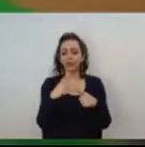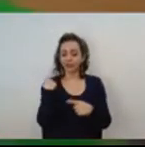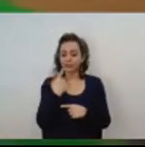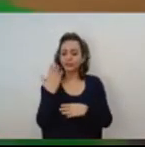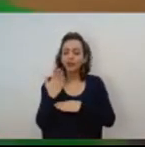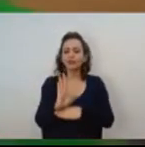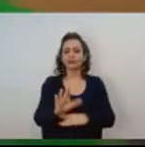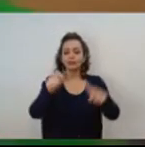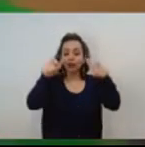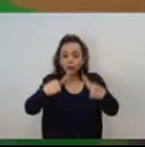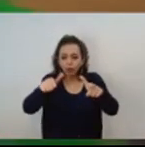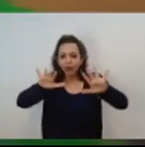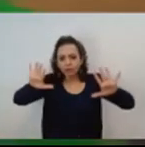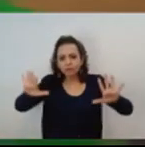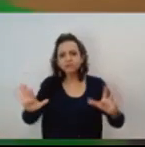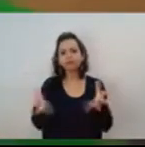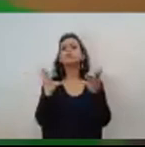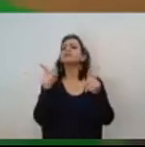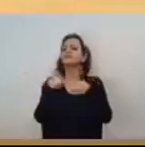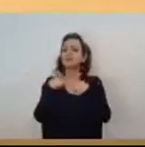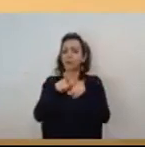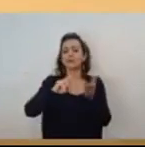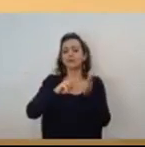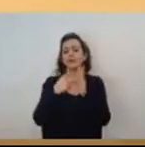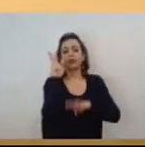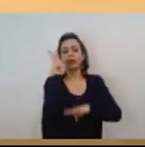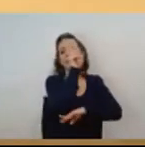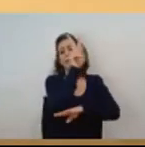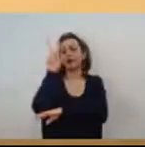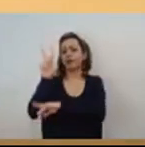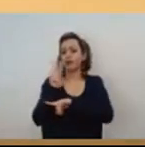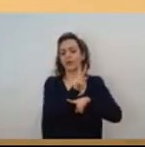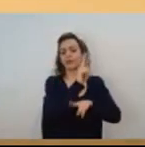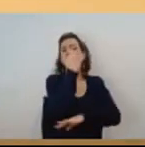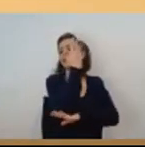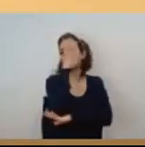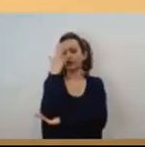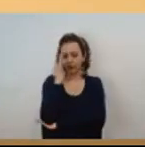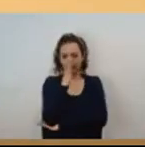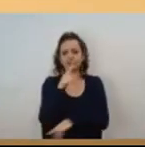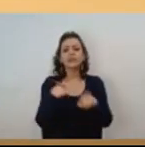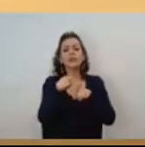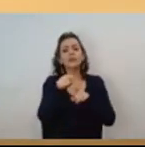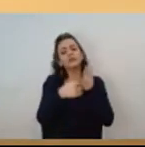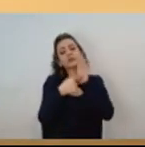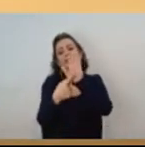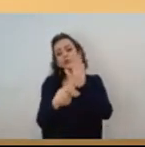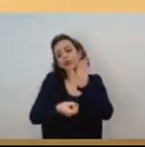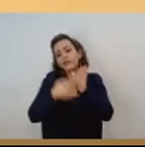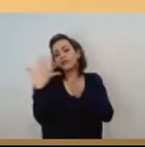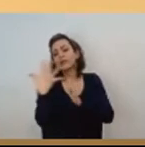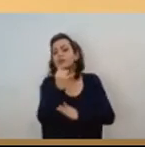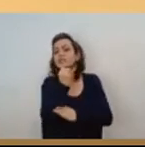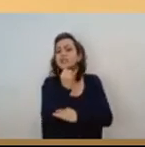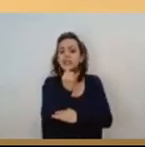preservando a natureza e você deu exemplos aqui de assistência técnica projetos e cada